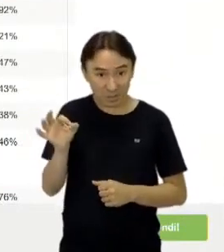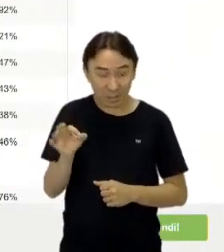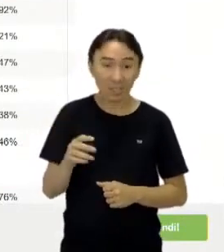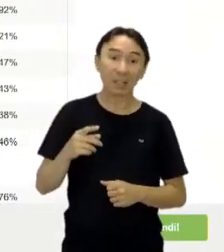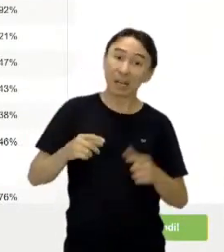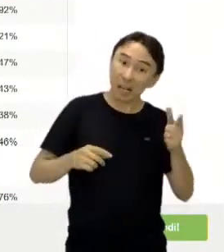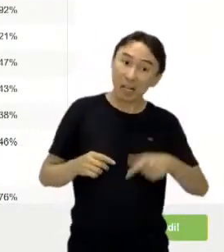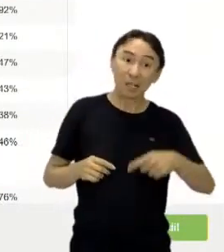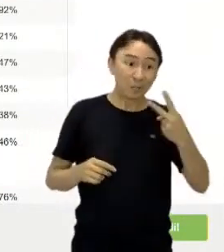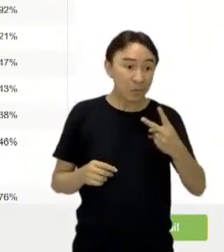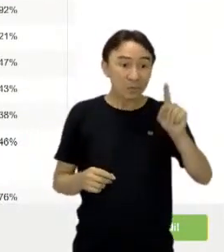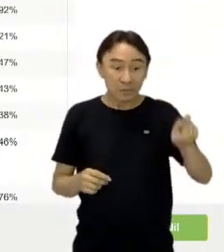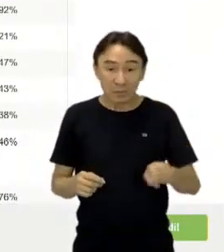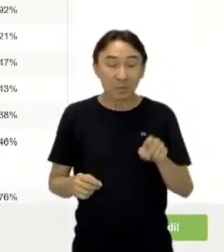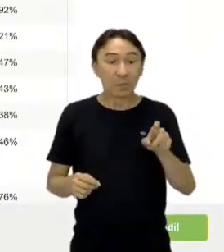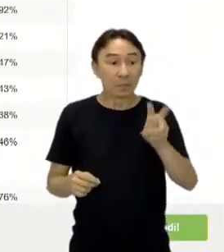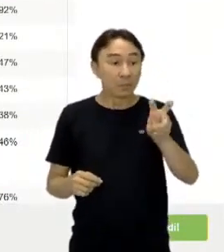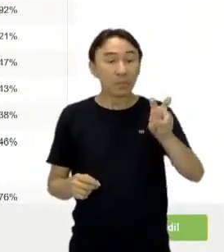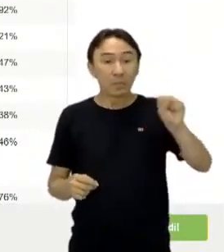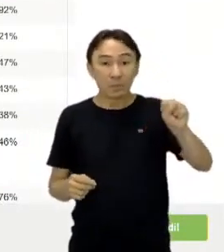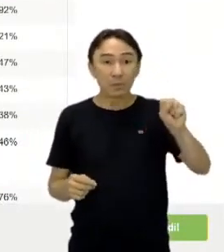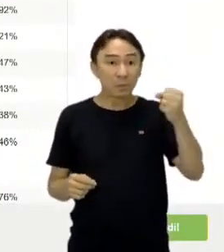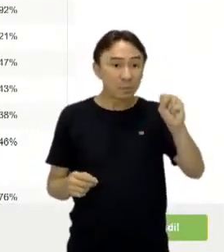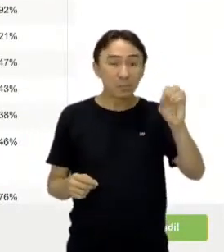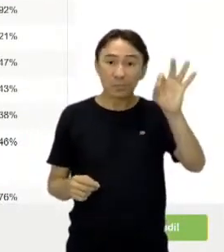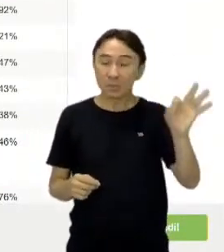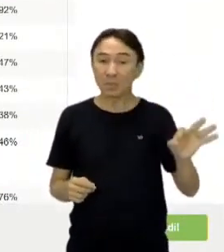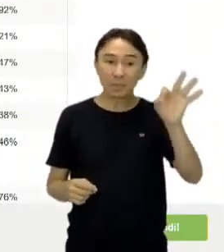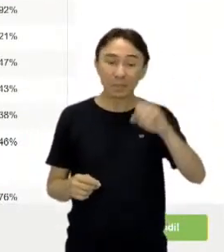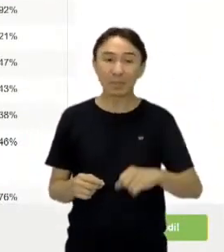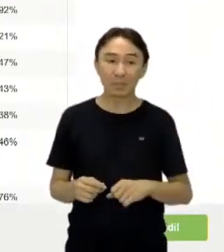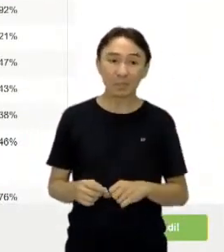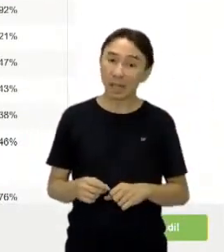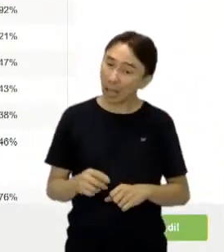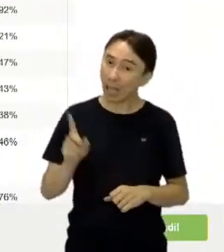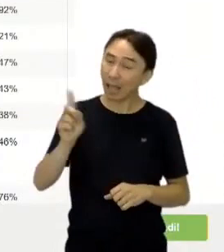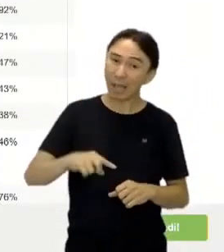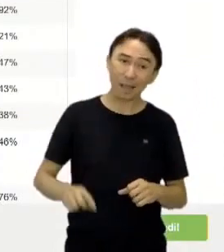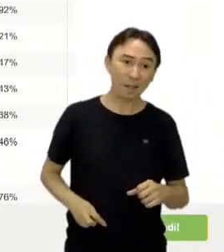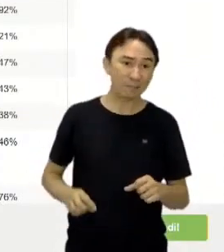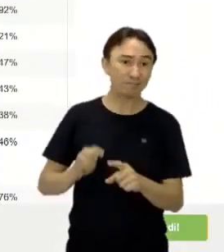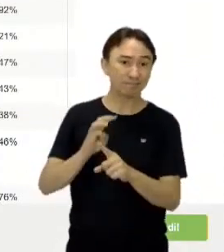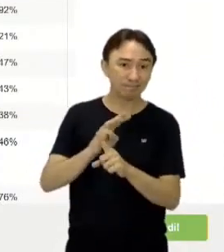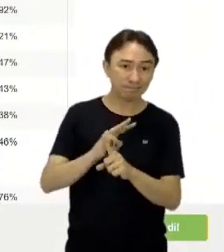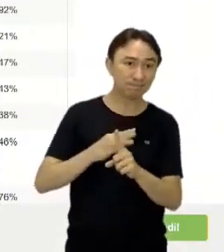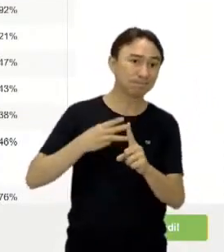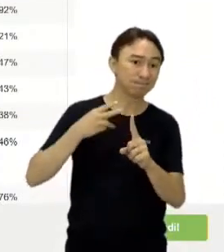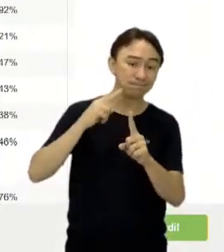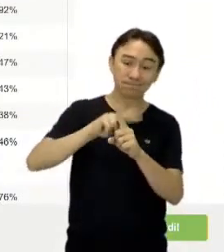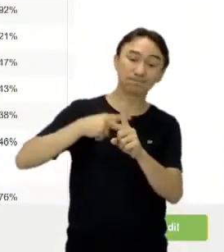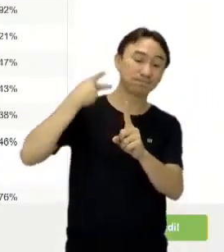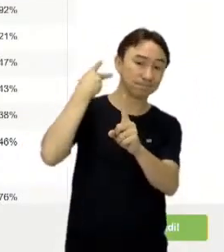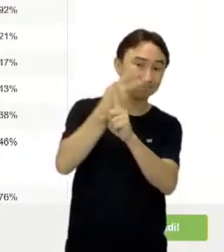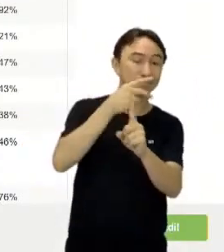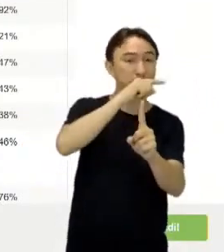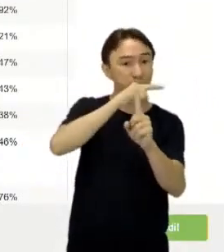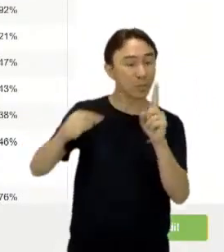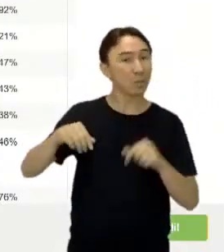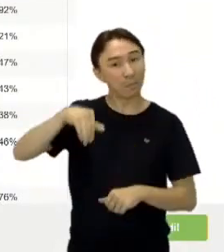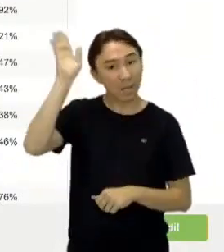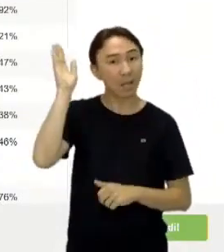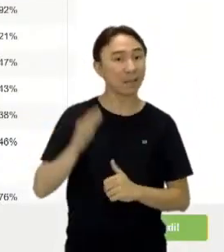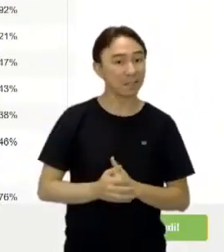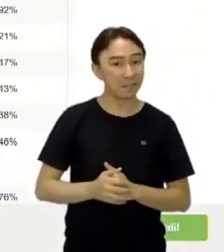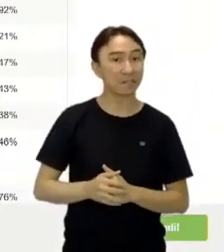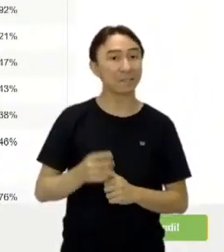2,58%. O que dá mais de 3 vezes a diferença do Brasil para a Nigéria. Lembra que eu falei da densidade? Então